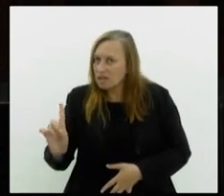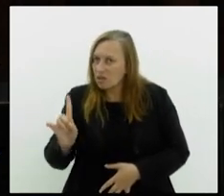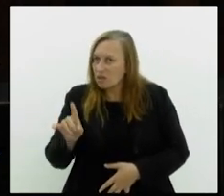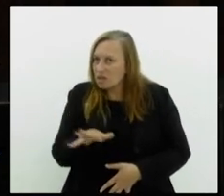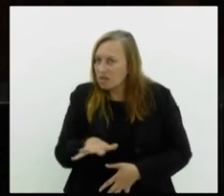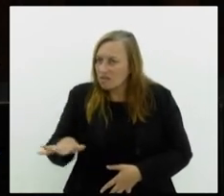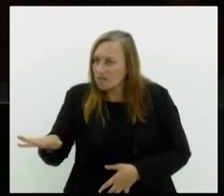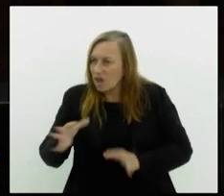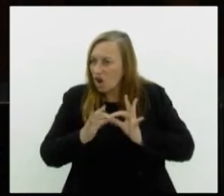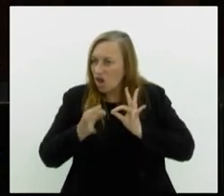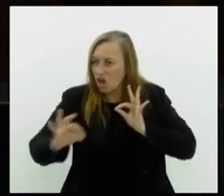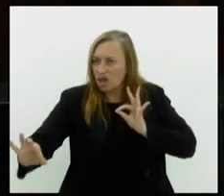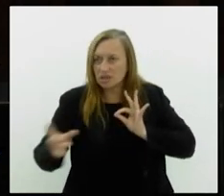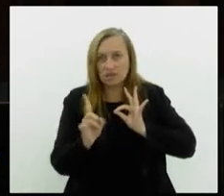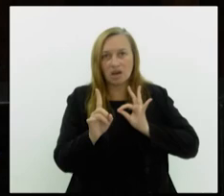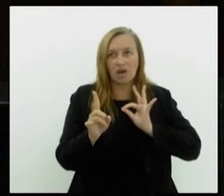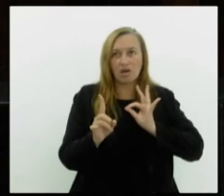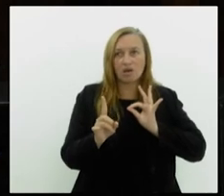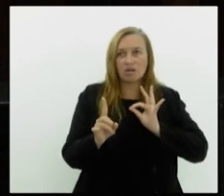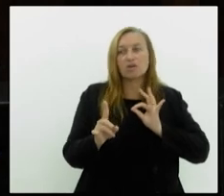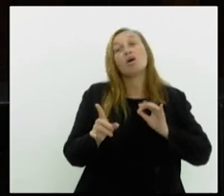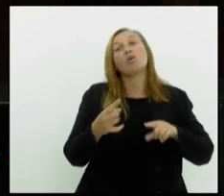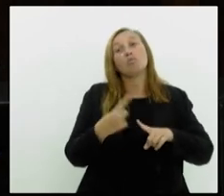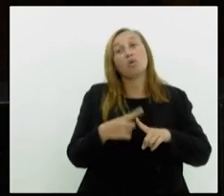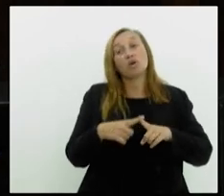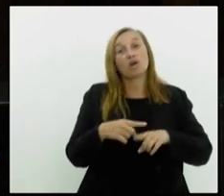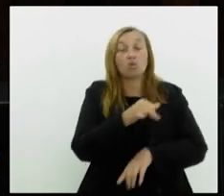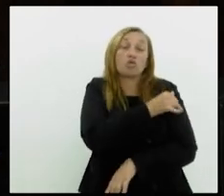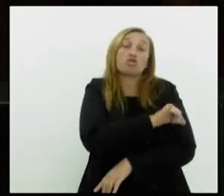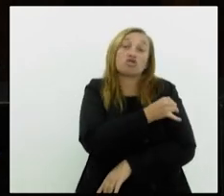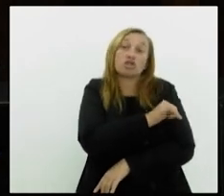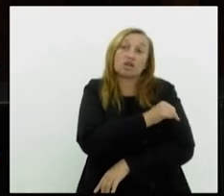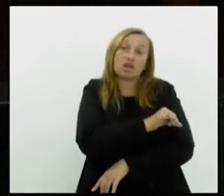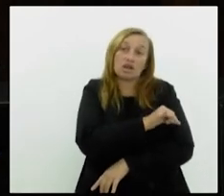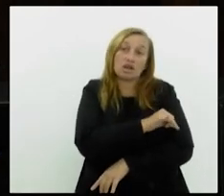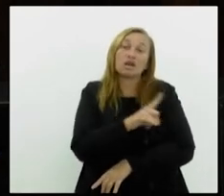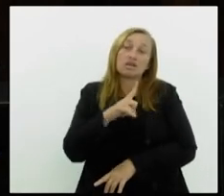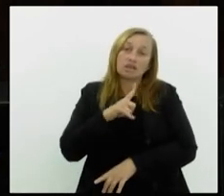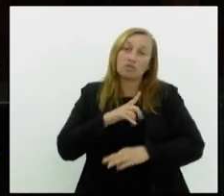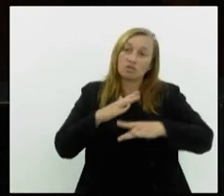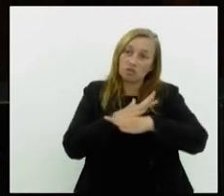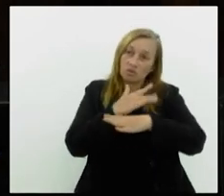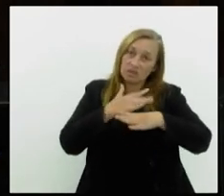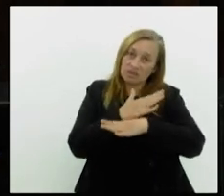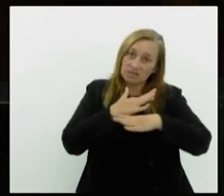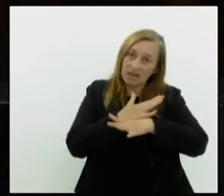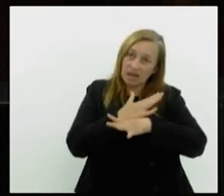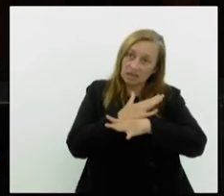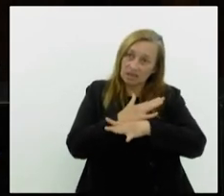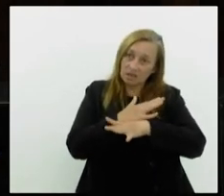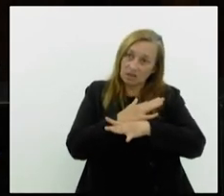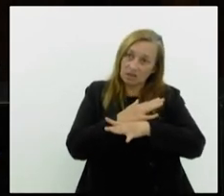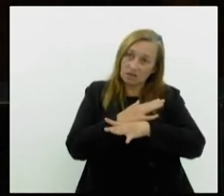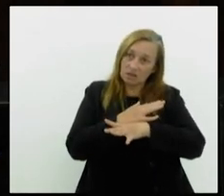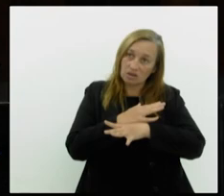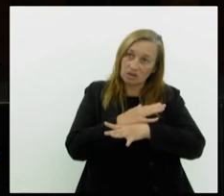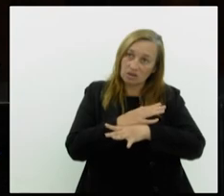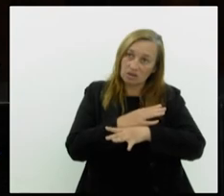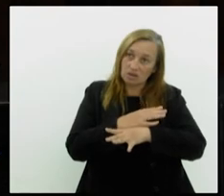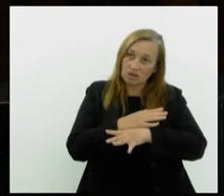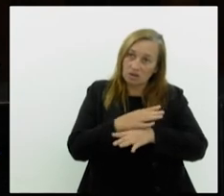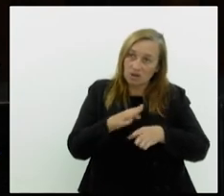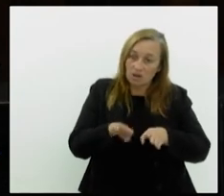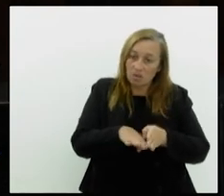periferia distante, porque o nosso território do Rio de Janeiro, onde temos uma cidade esmagada entre o mar e entre